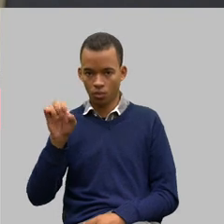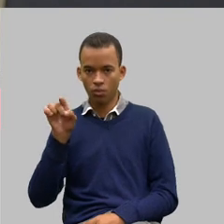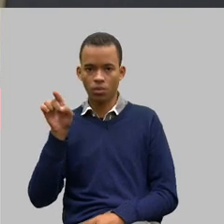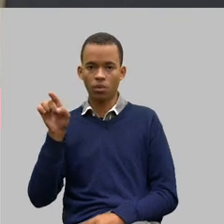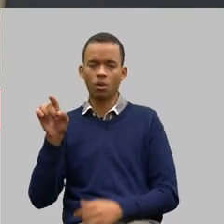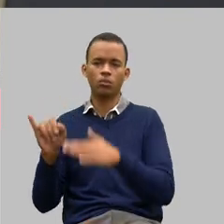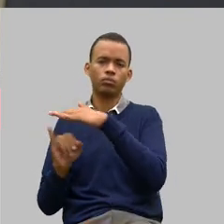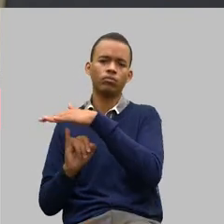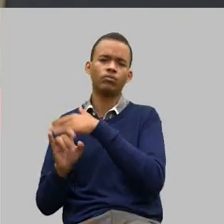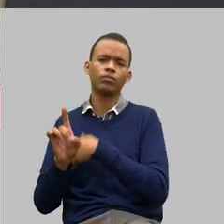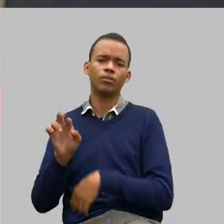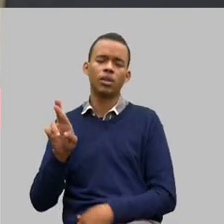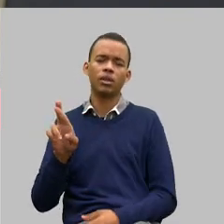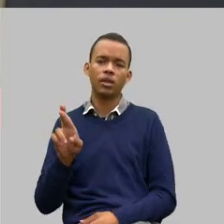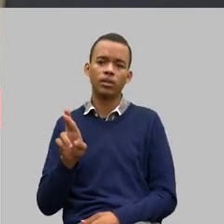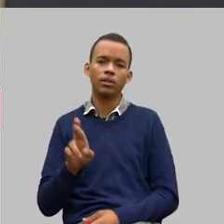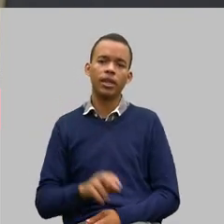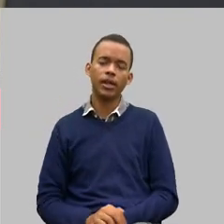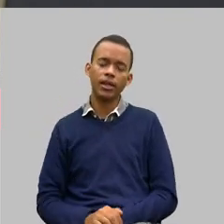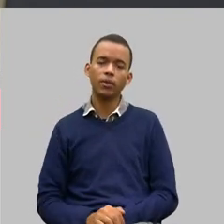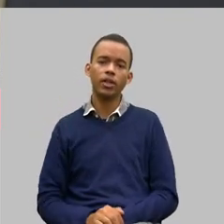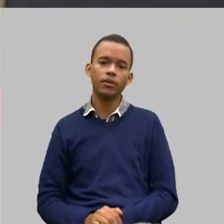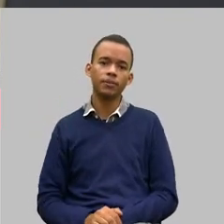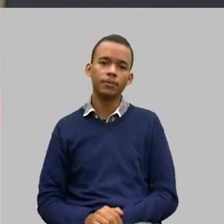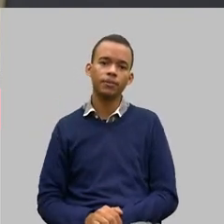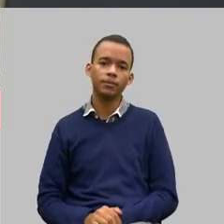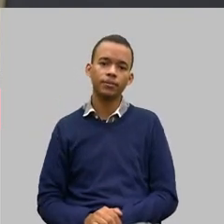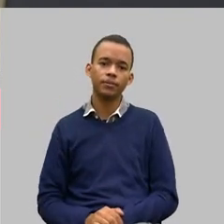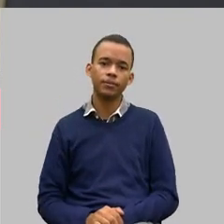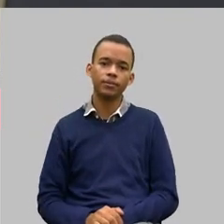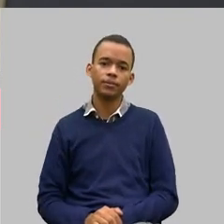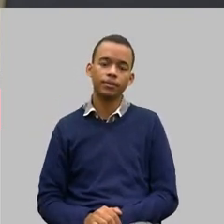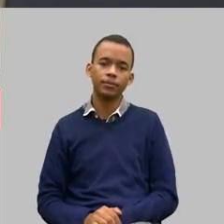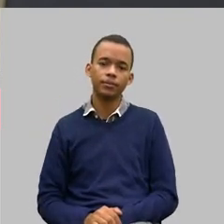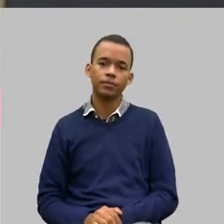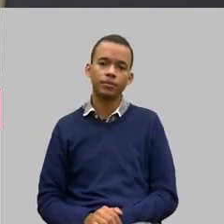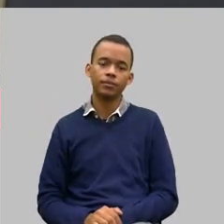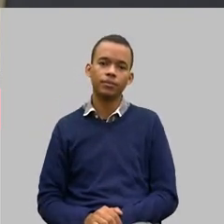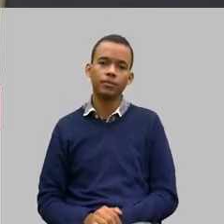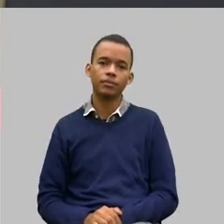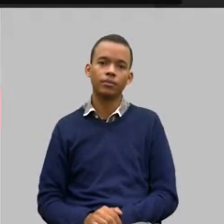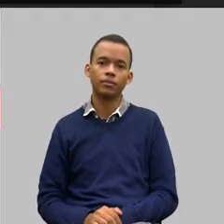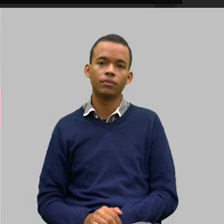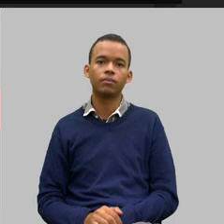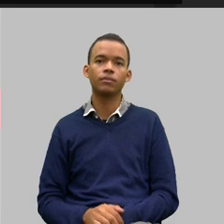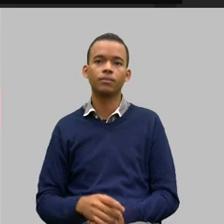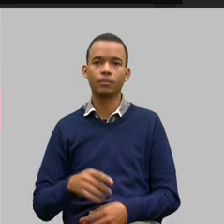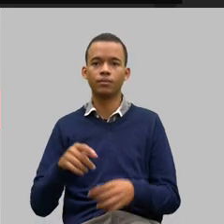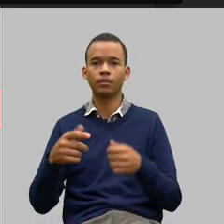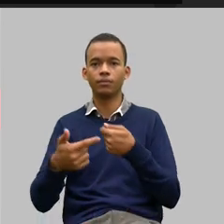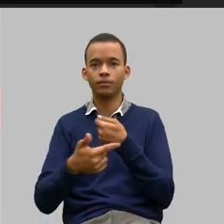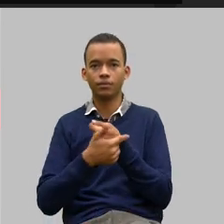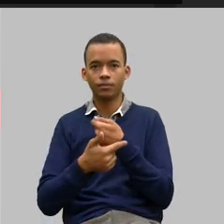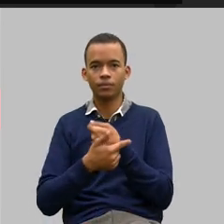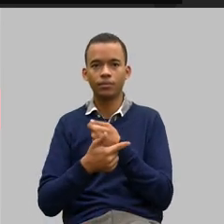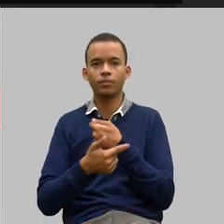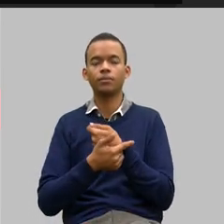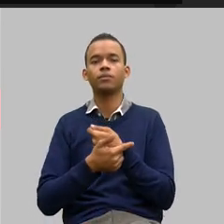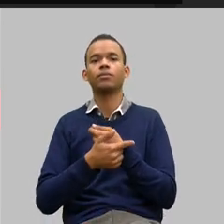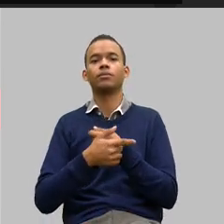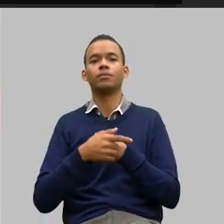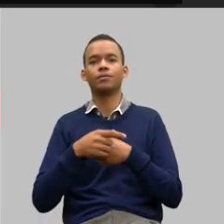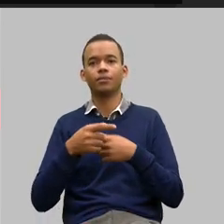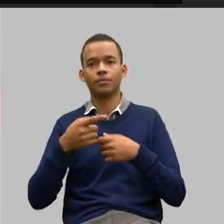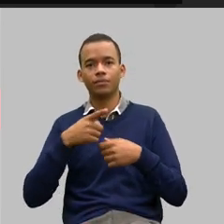eh falando de infraestrutura Municipal e aqui é é o nosso papel né de ser parceiro né dos